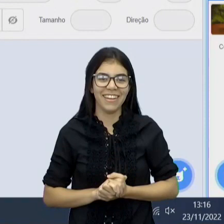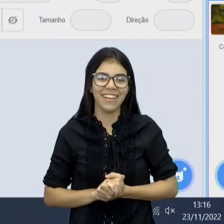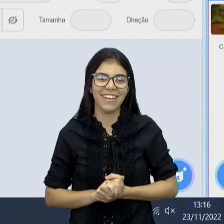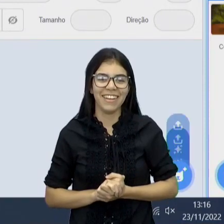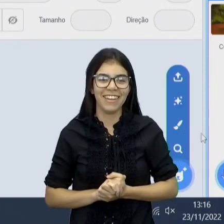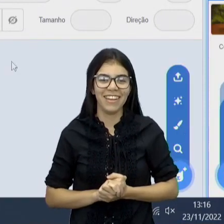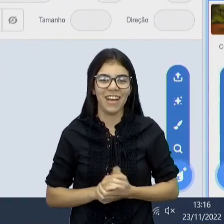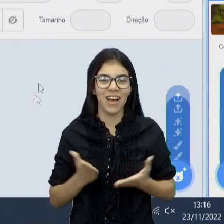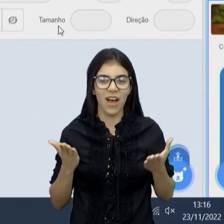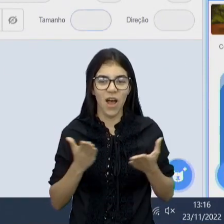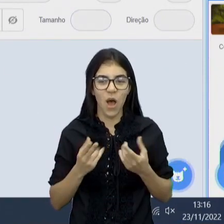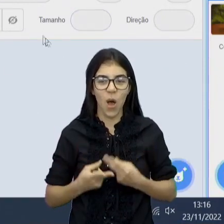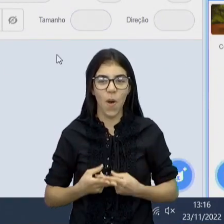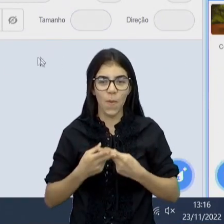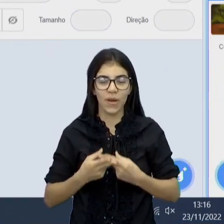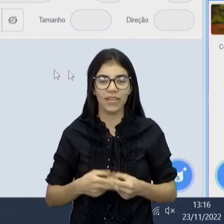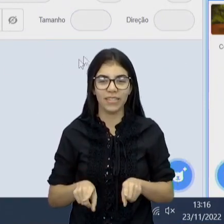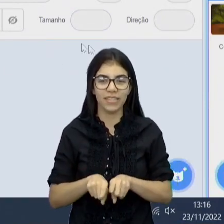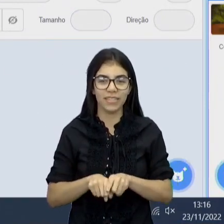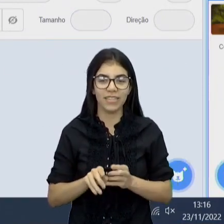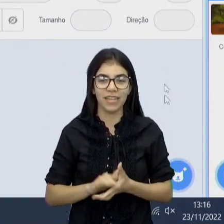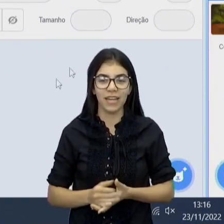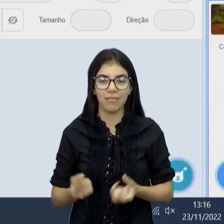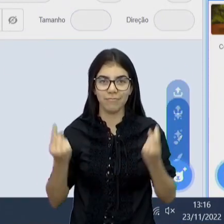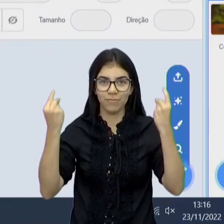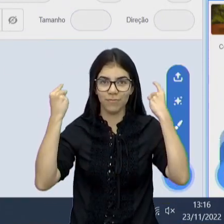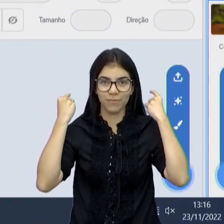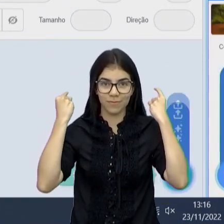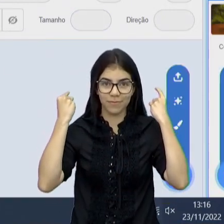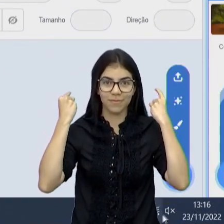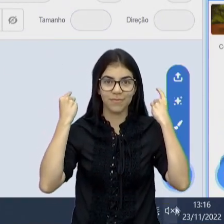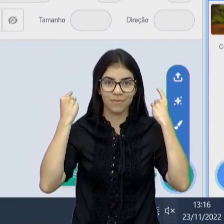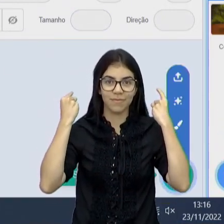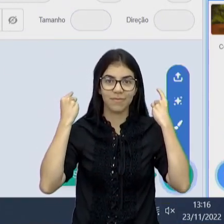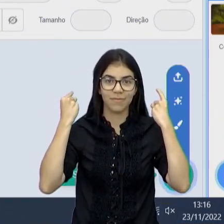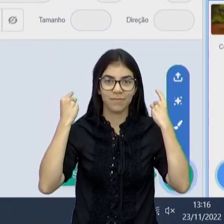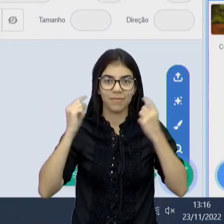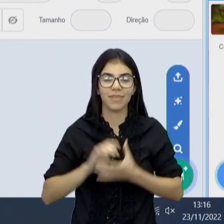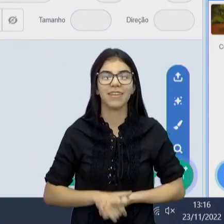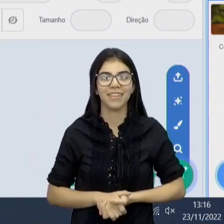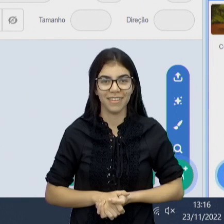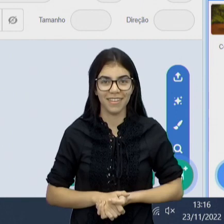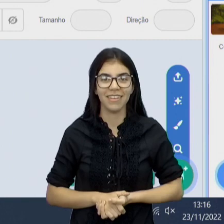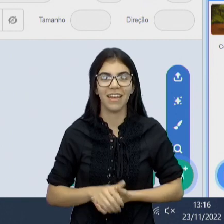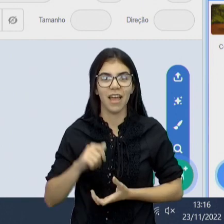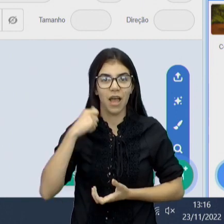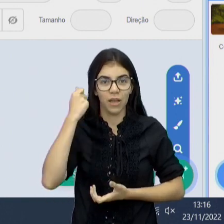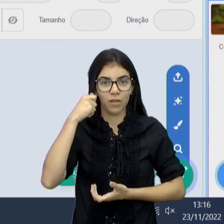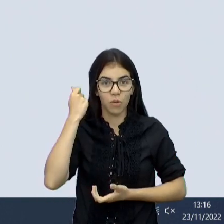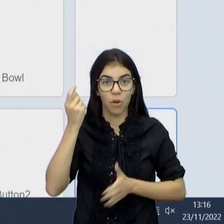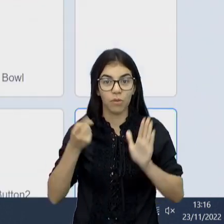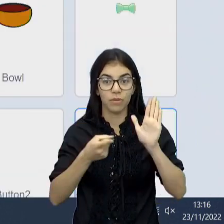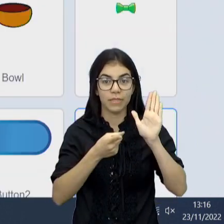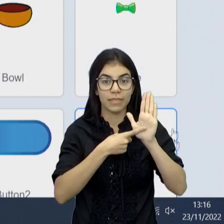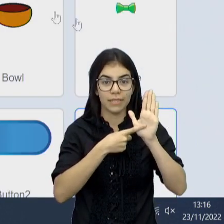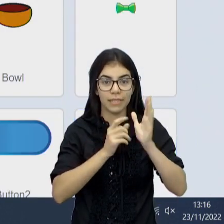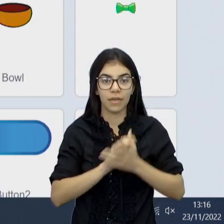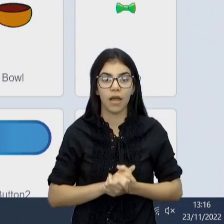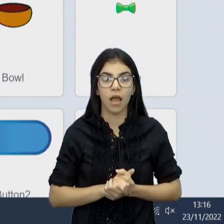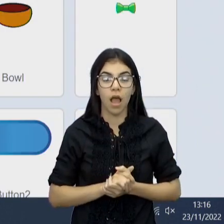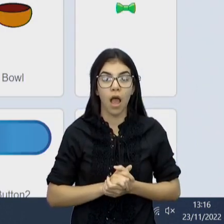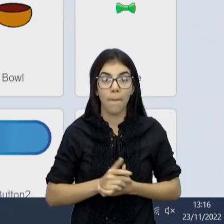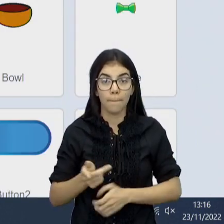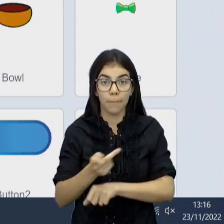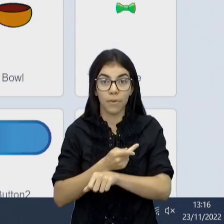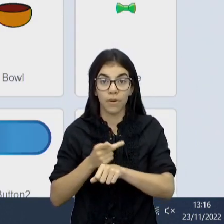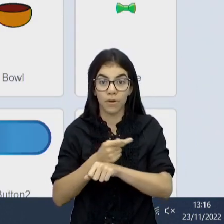O pessoal hoje vai ter que ter paciência comigo. Ó, bem atrás dela, não é o do cenário, é do ator. Isso. Clica aí. Clicado. Procura